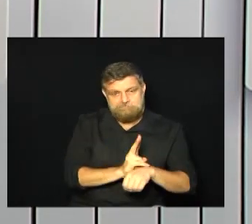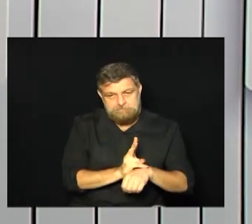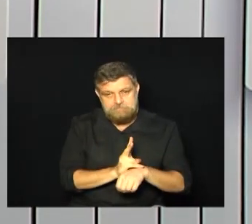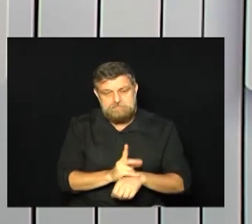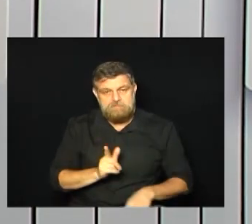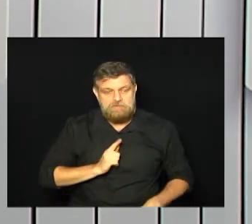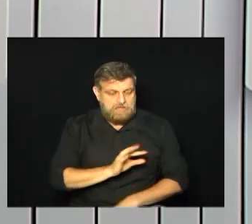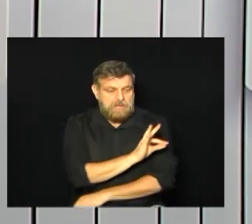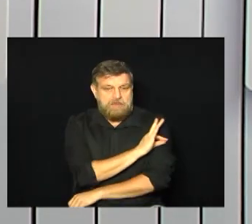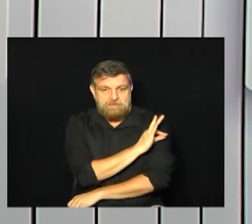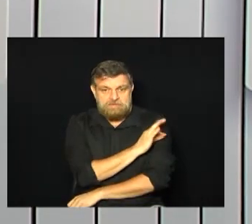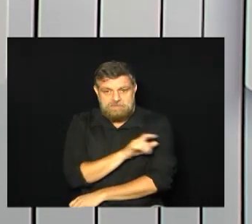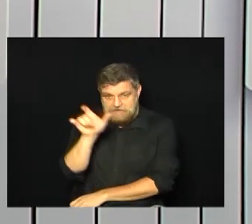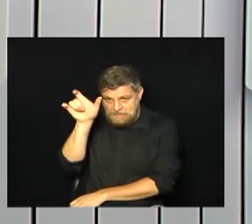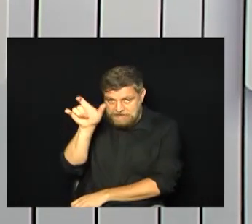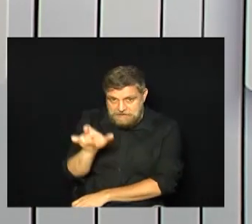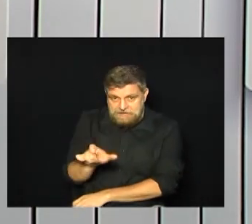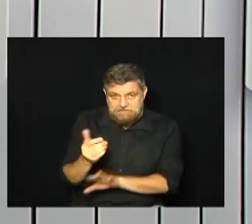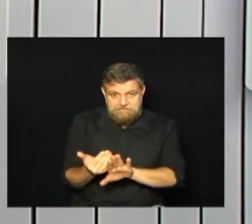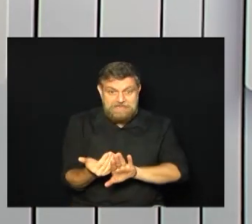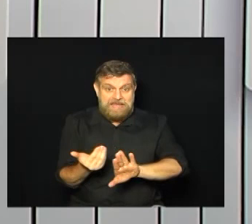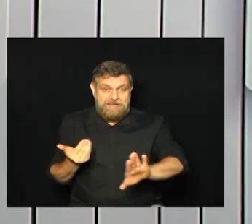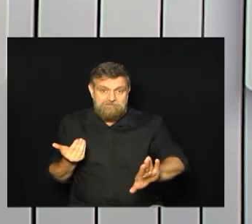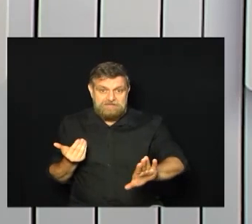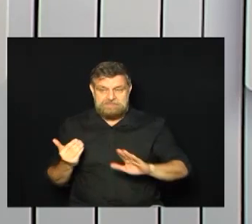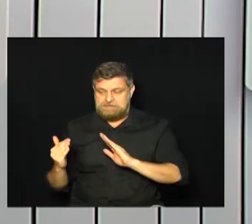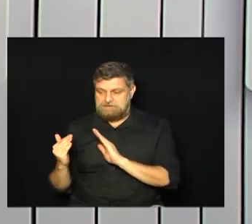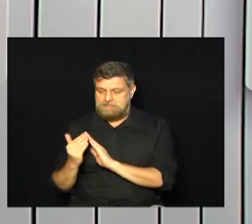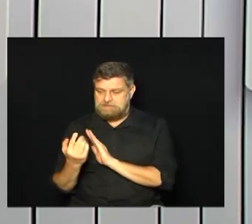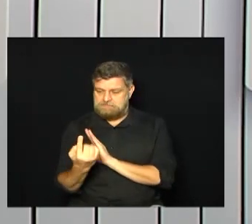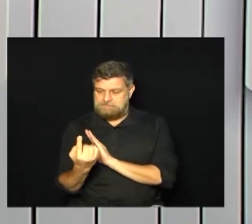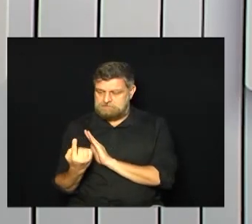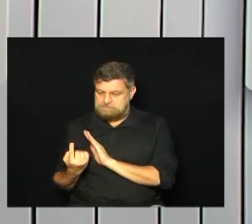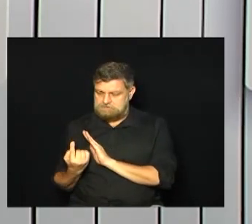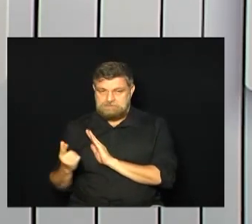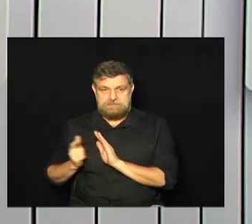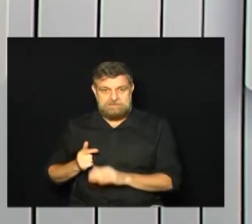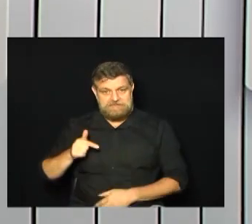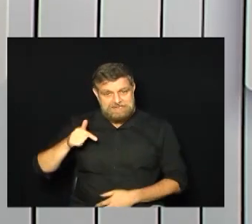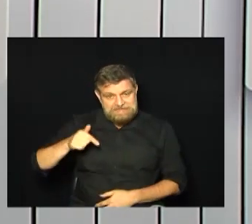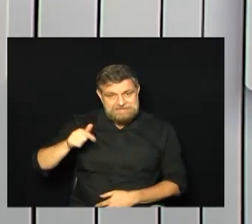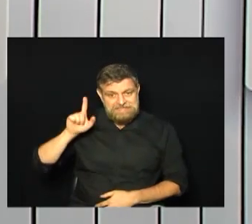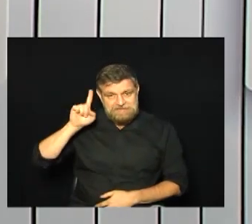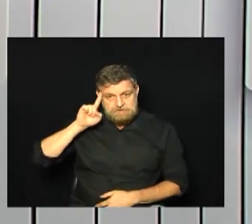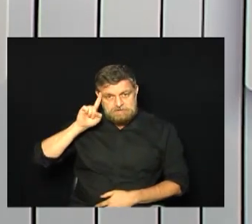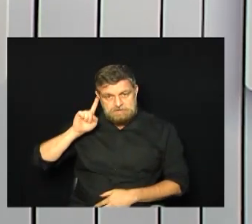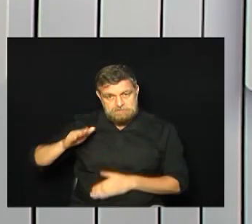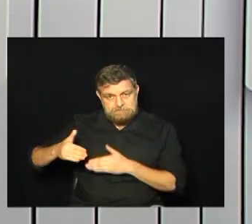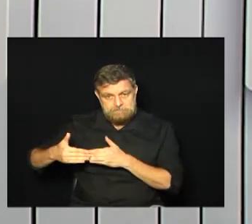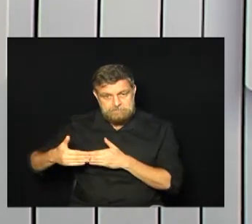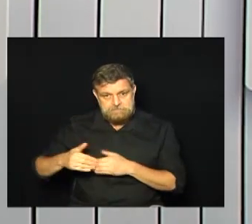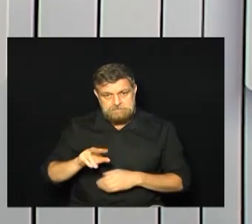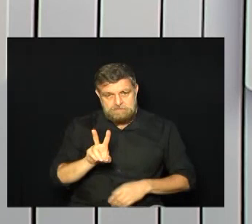Devisa da Prefeitura, ele vai ficar em isolamento na residência pelo período de 7 dias. Vandão,